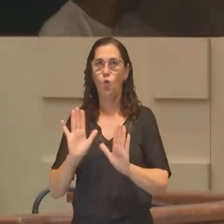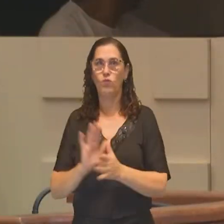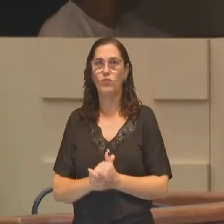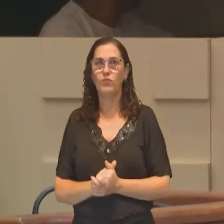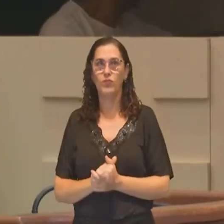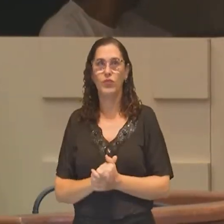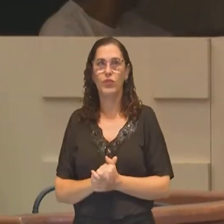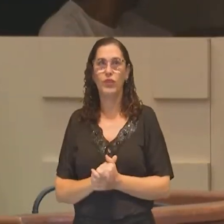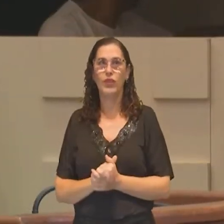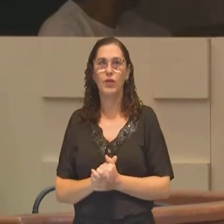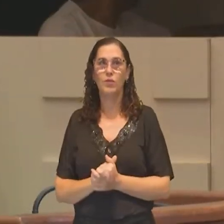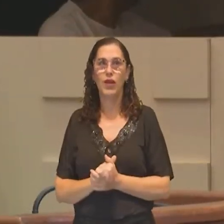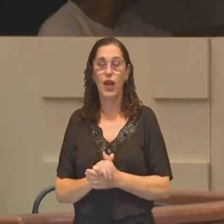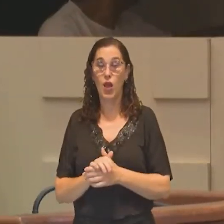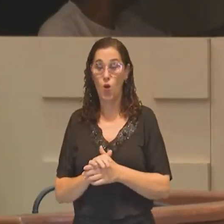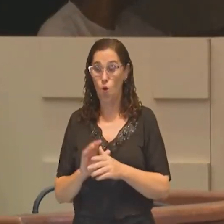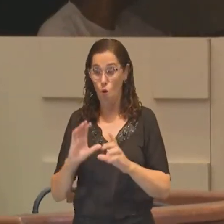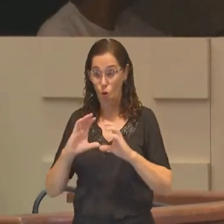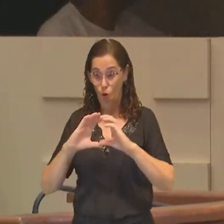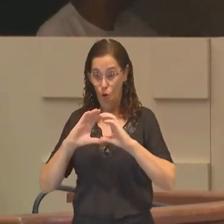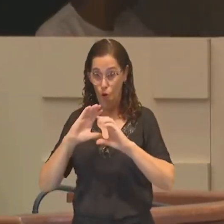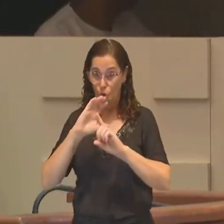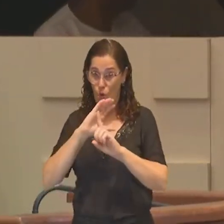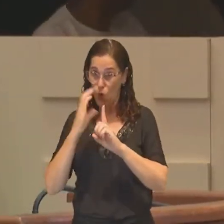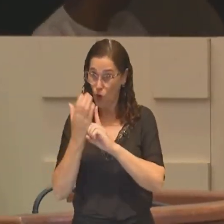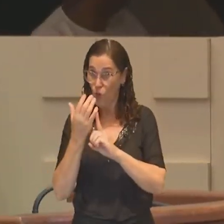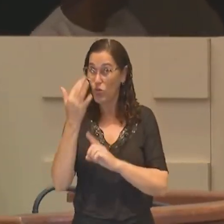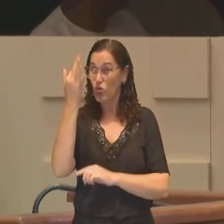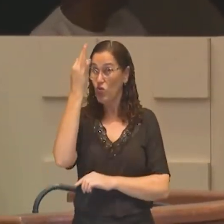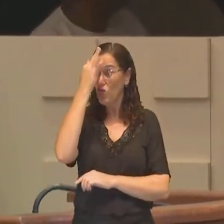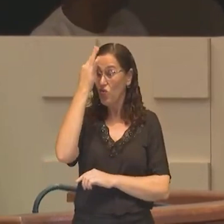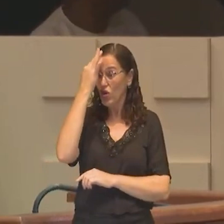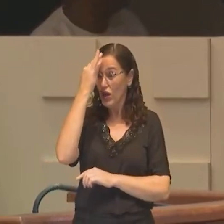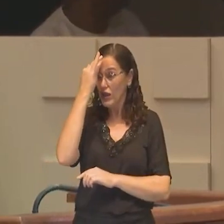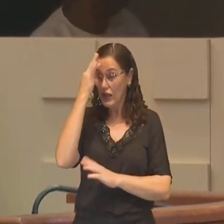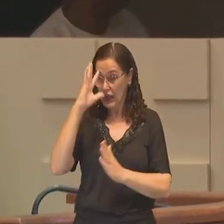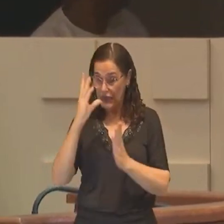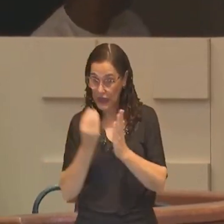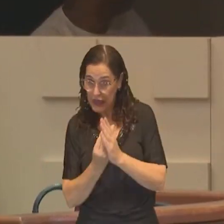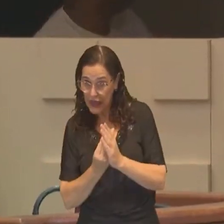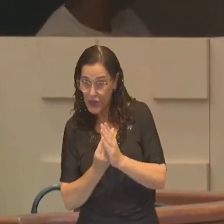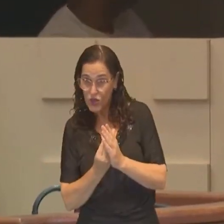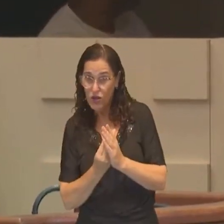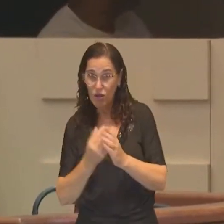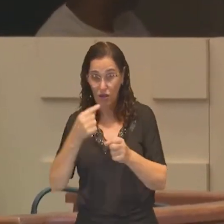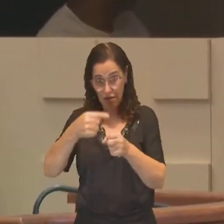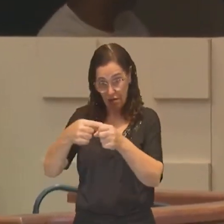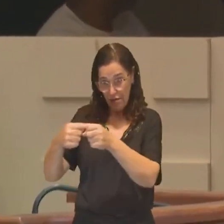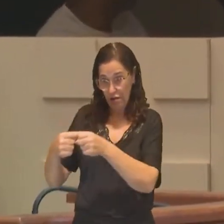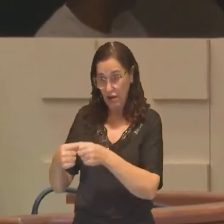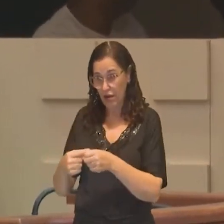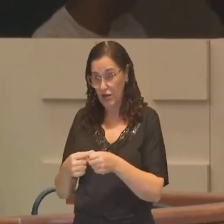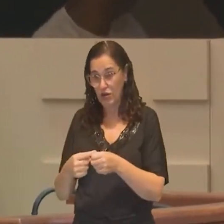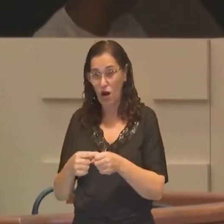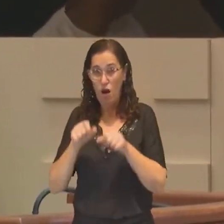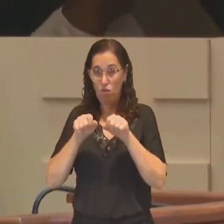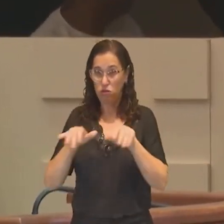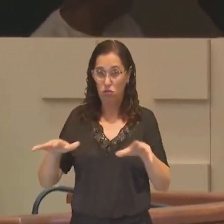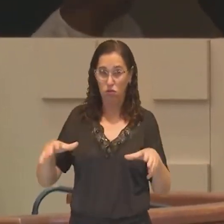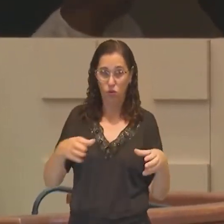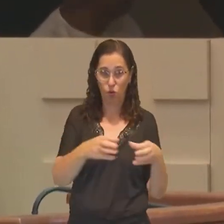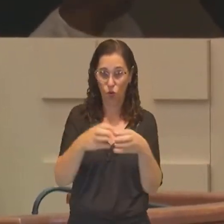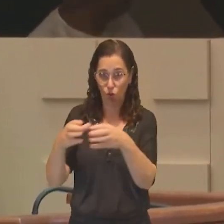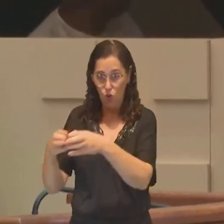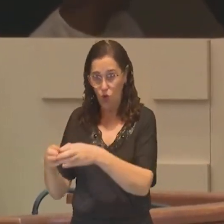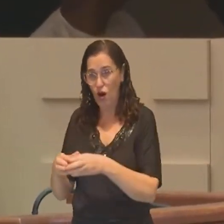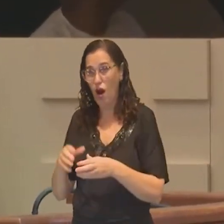para que a comunidade de fé nessas igrejas, naquela cidade, espalhados ali na região da